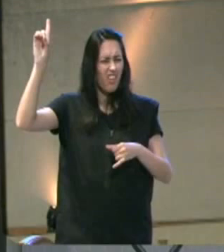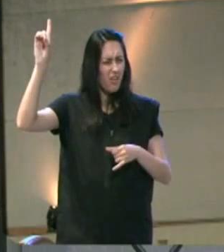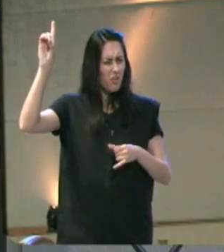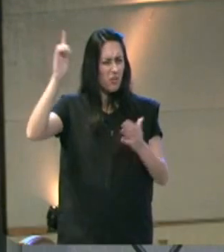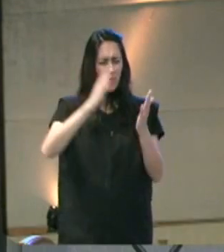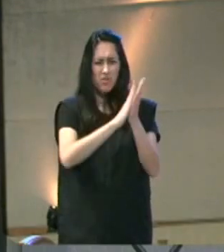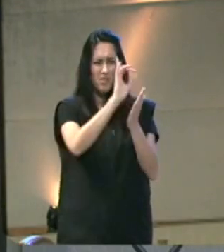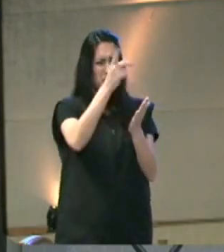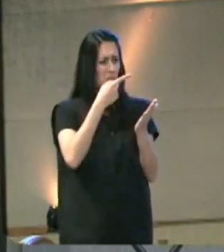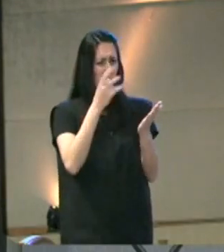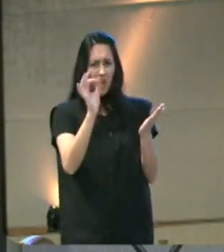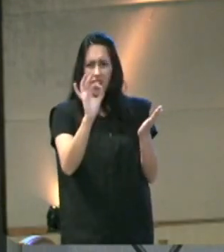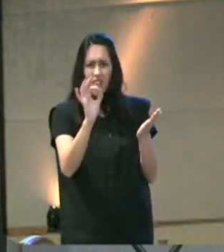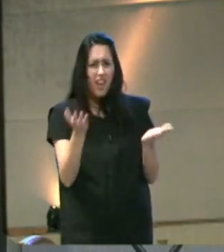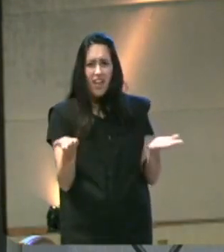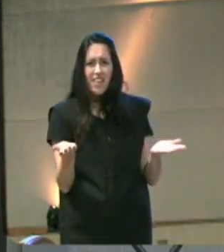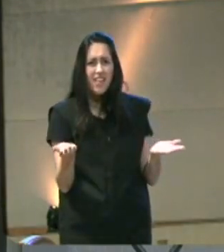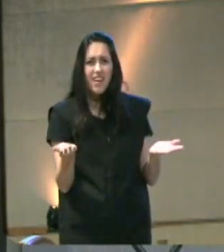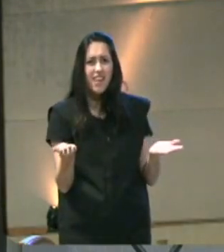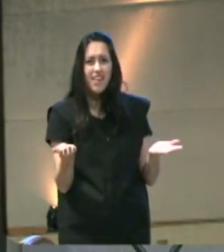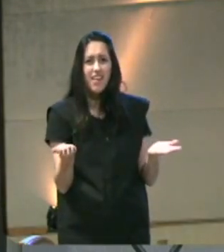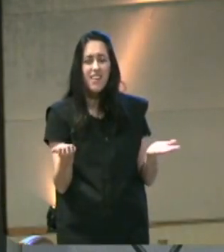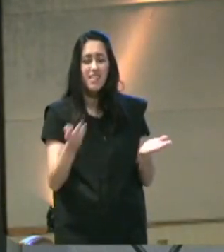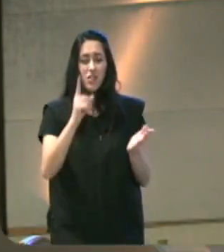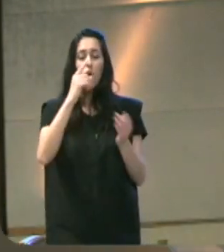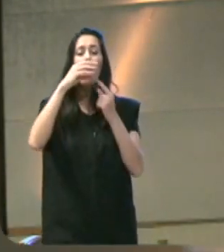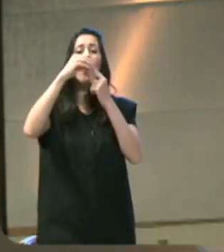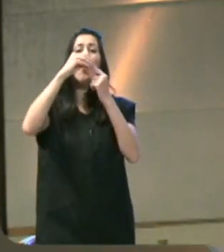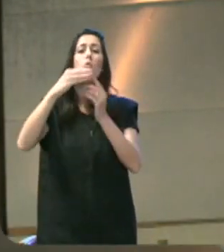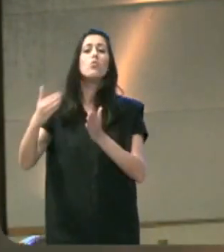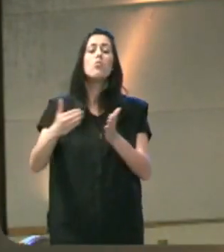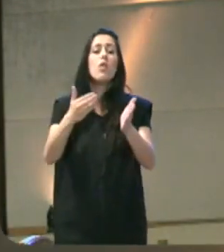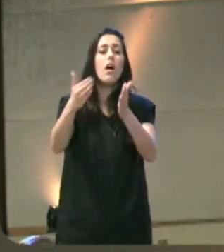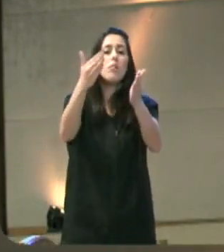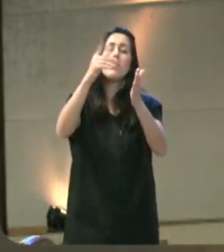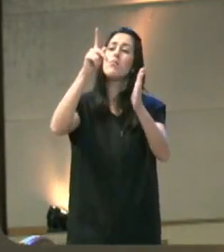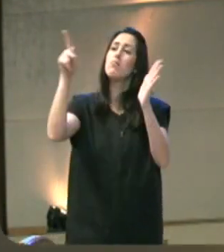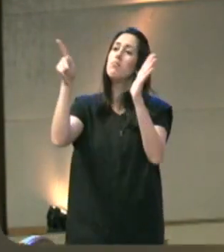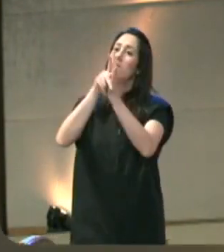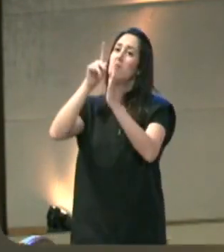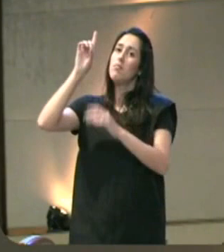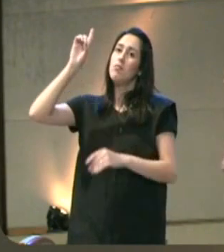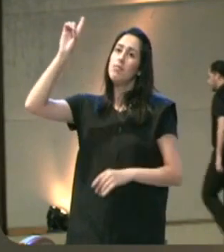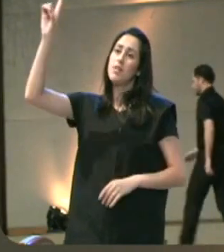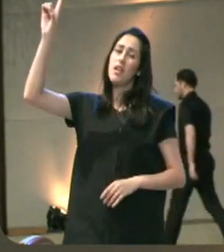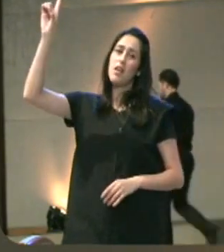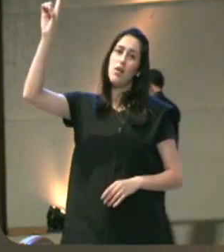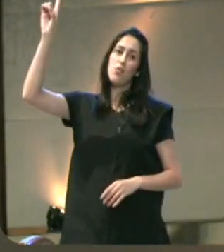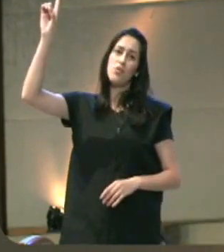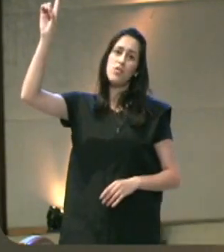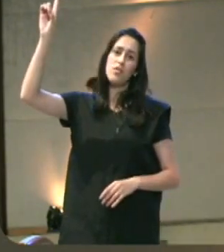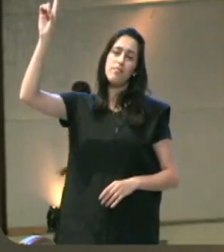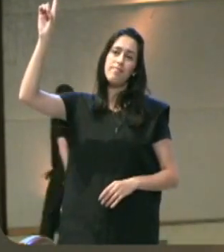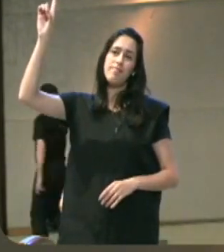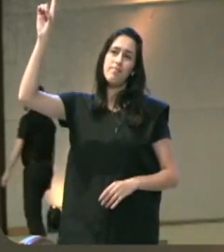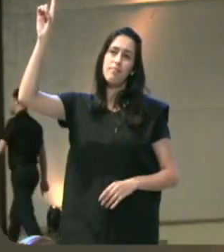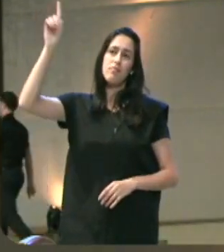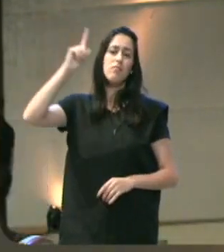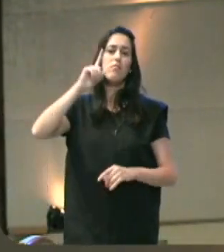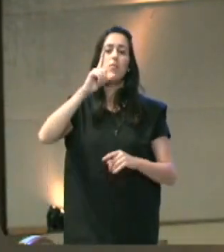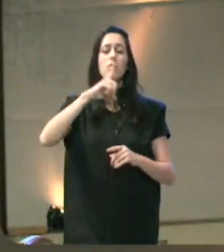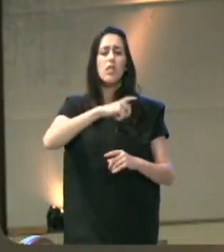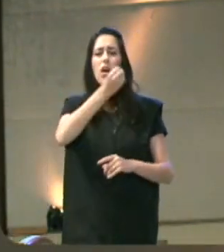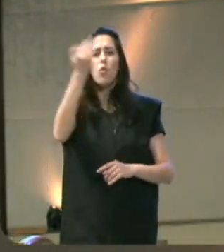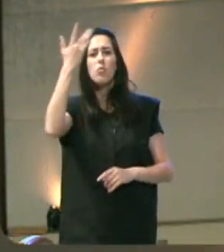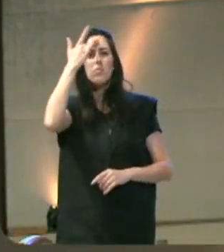só tem um caminho. O Deus desse século vai dizer assim: Deus não é pessoa, é